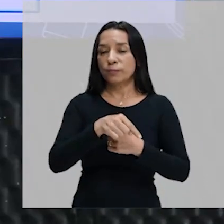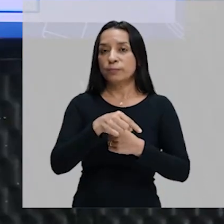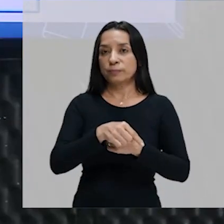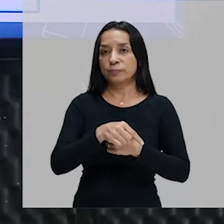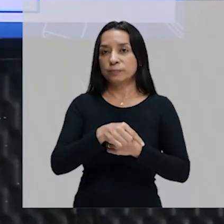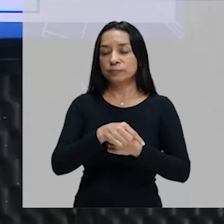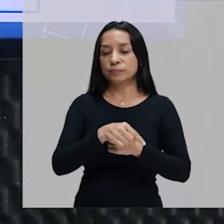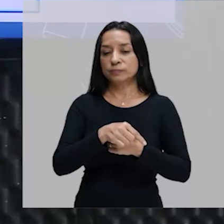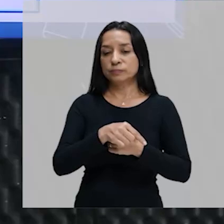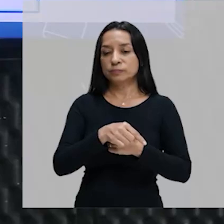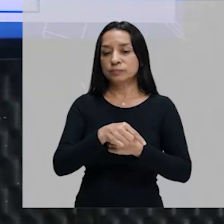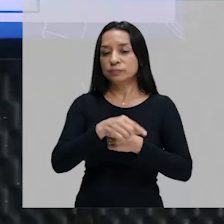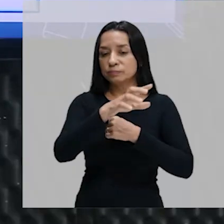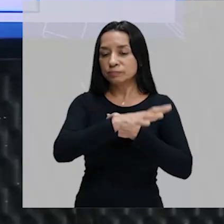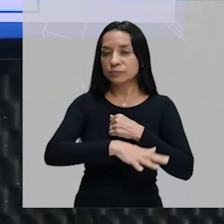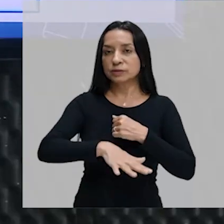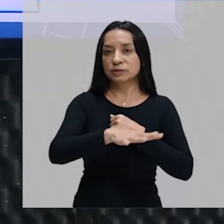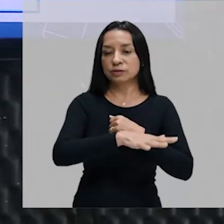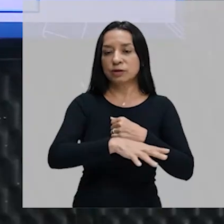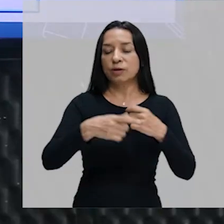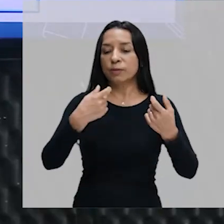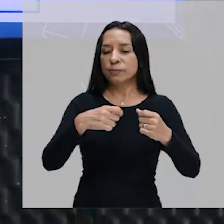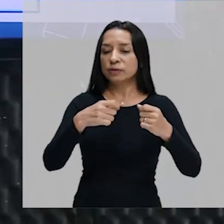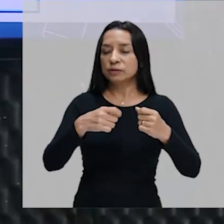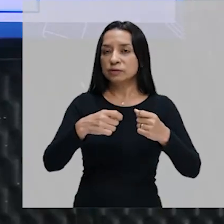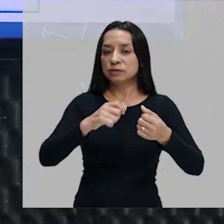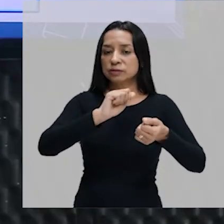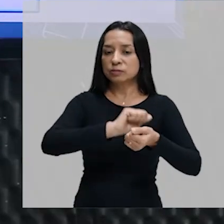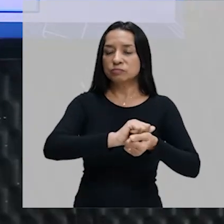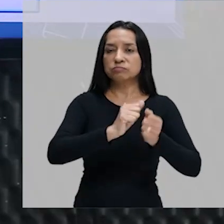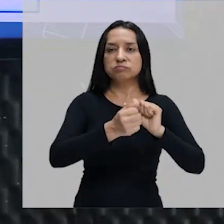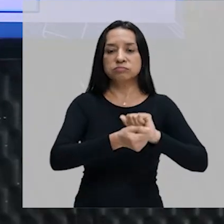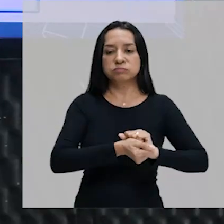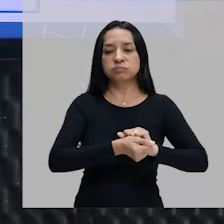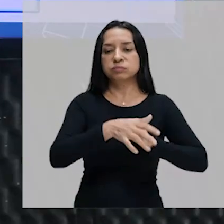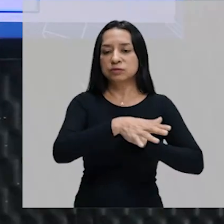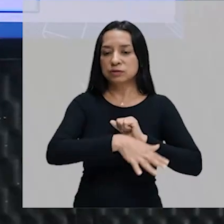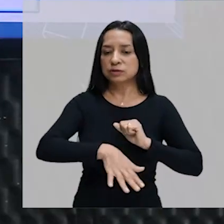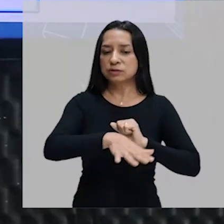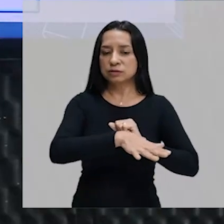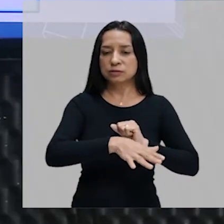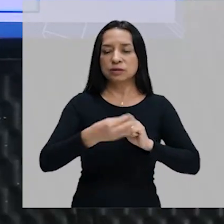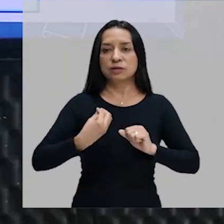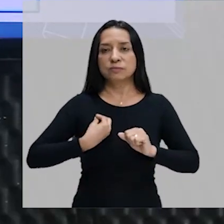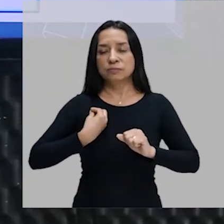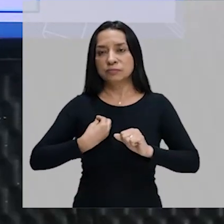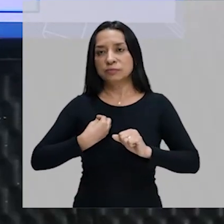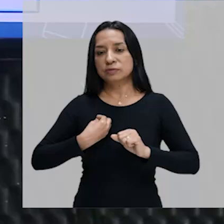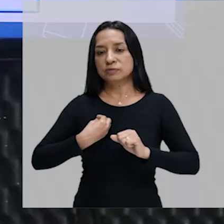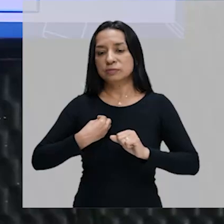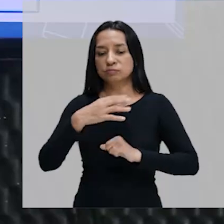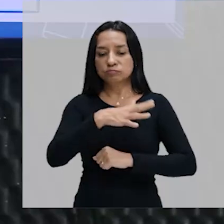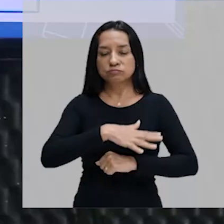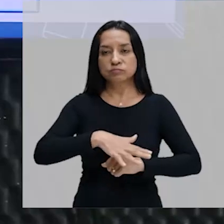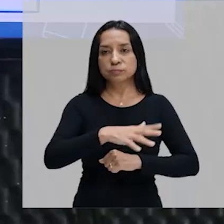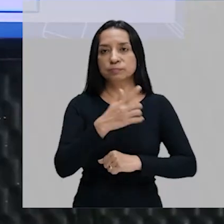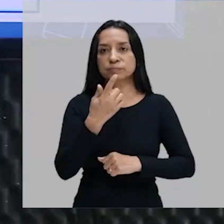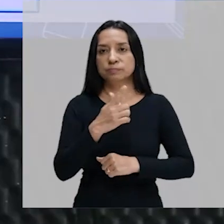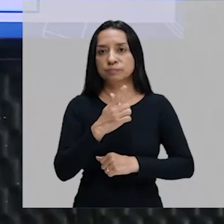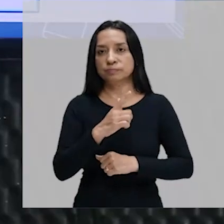nessa região, eles têm que estar adaptados à realidade desse espaço